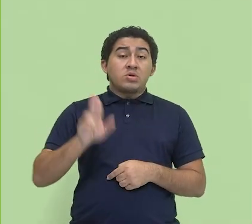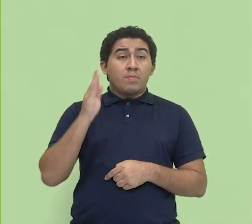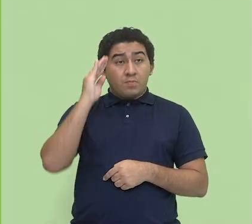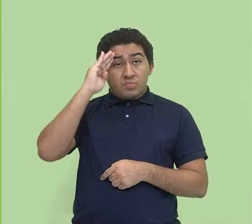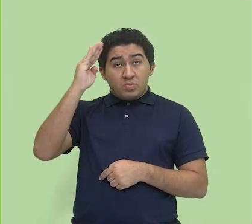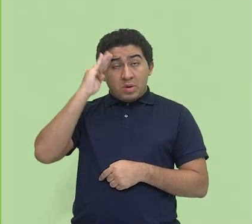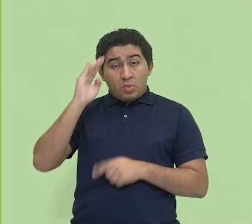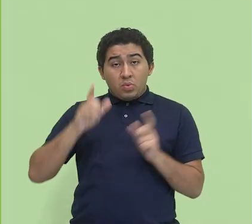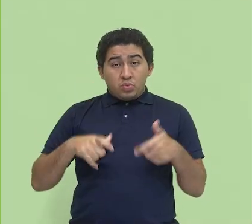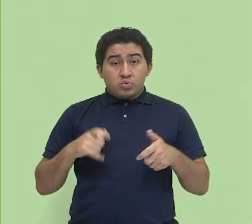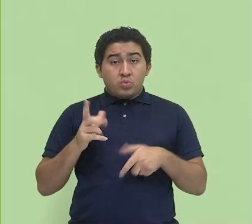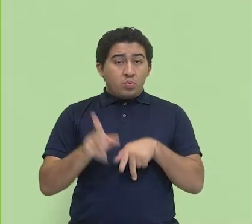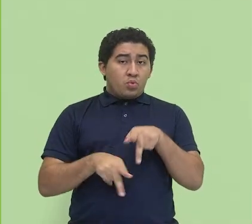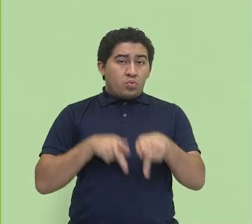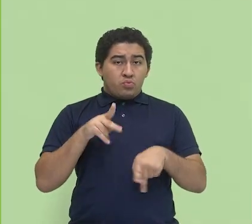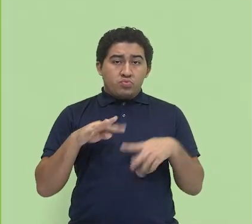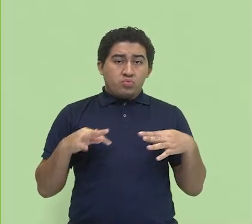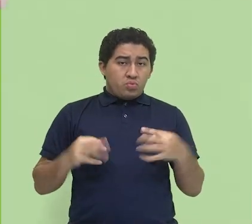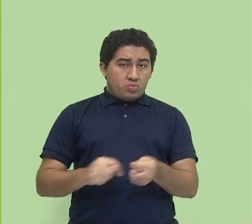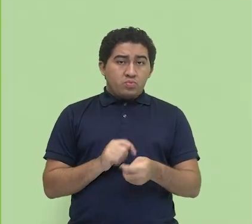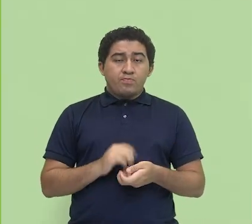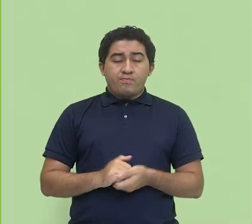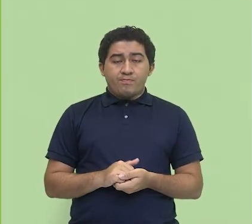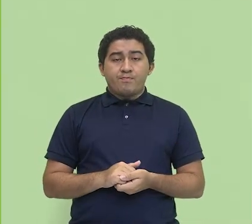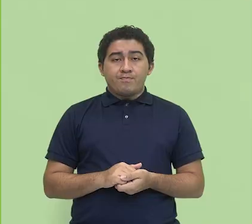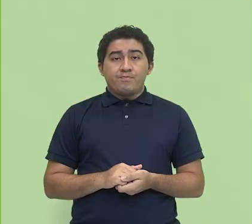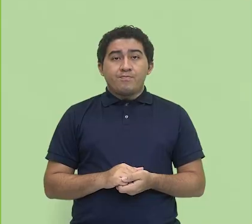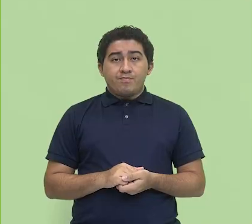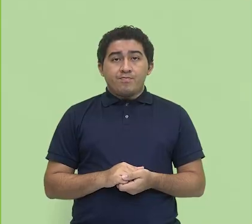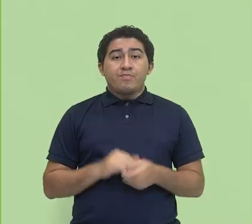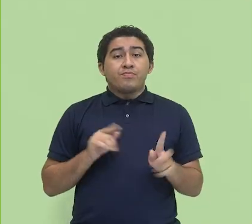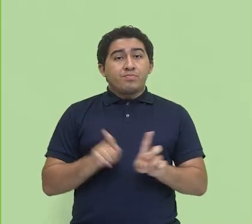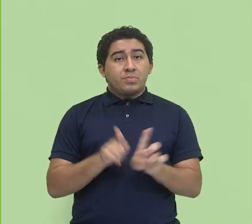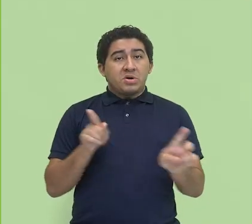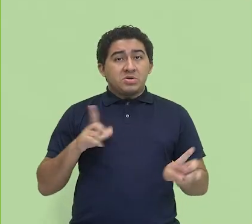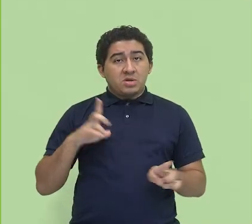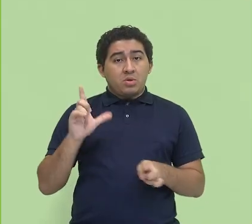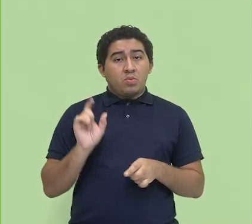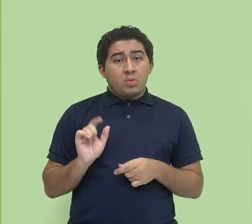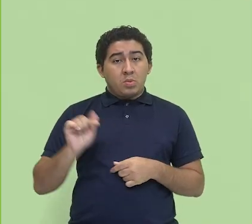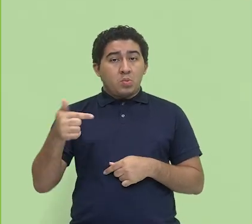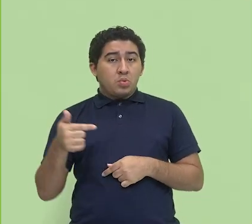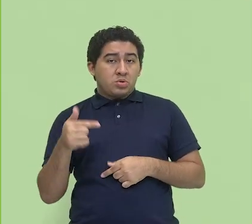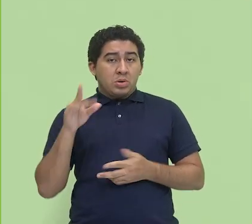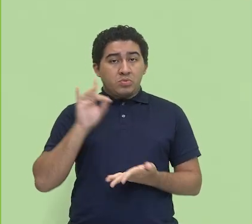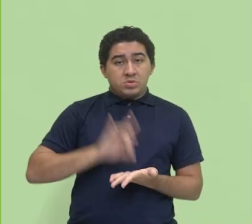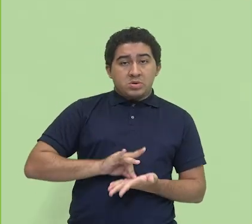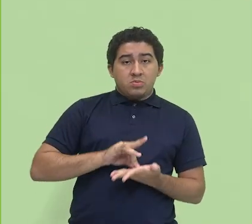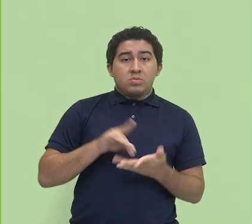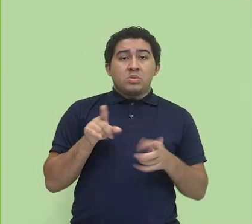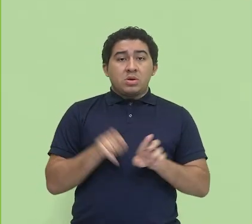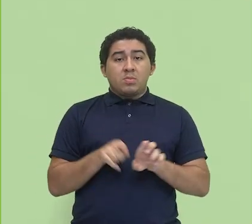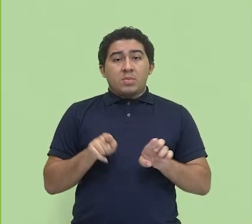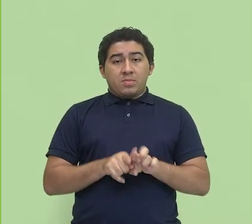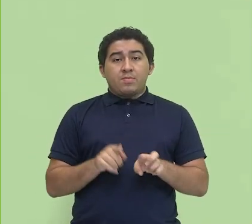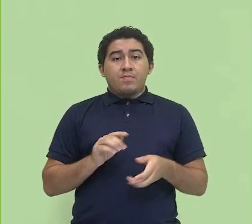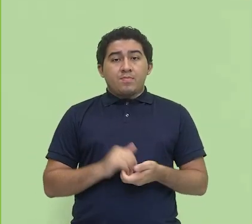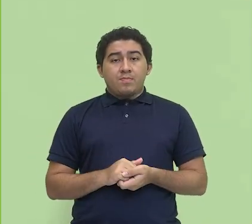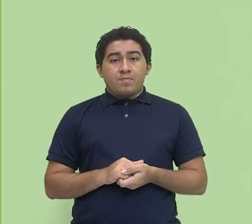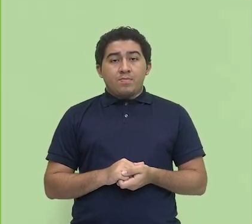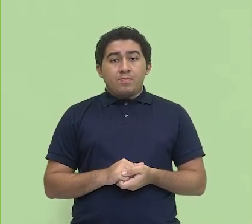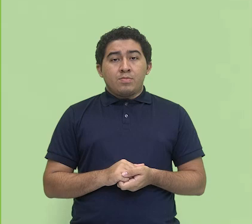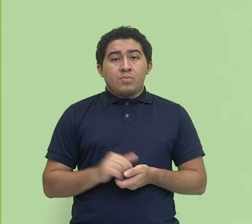utilizadas pela população, pelo público em geral. Mas existe uma escala oficial. Existe uma